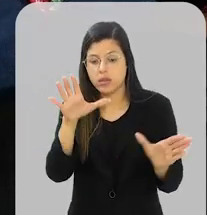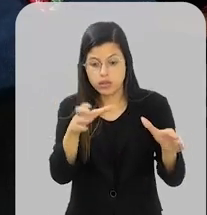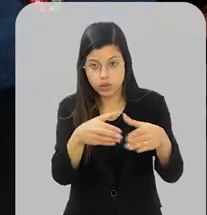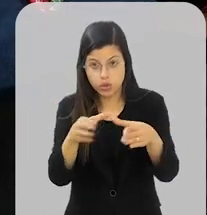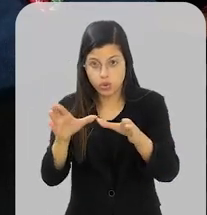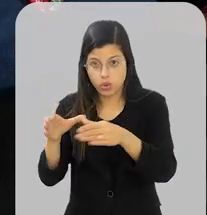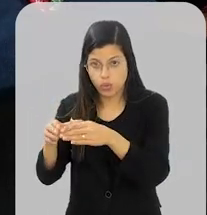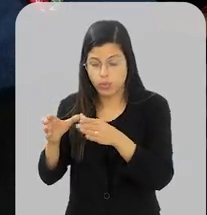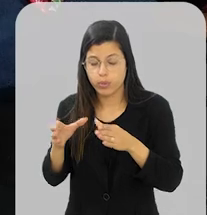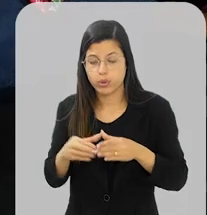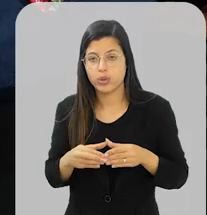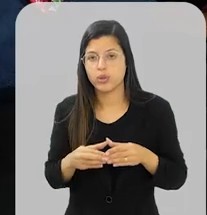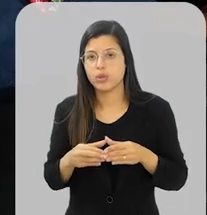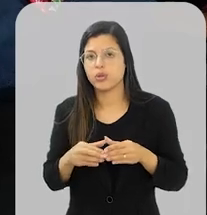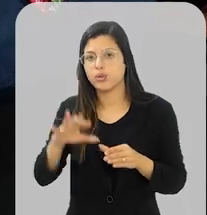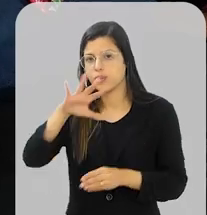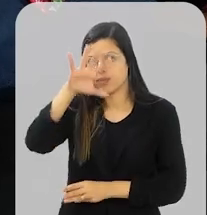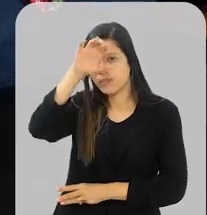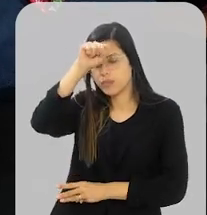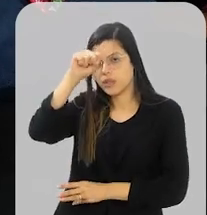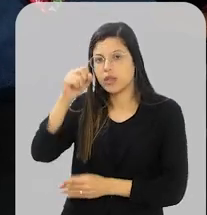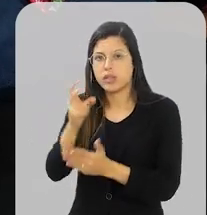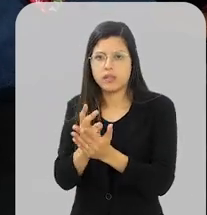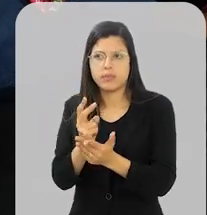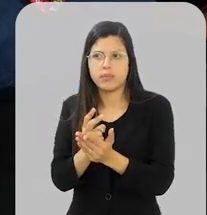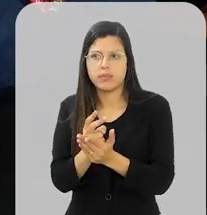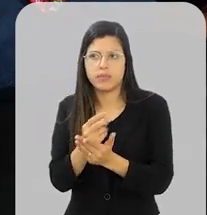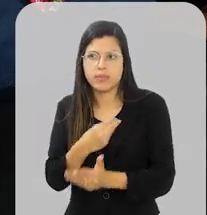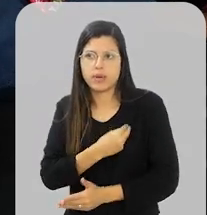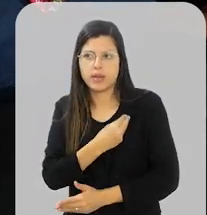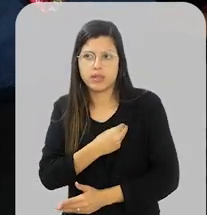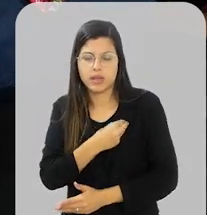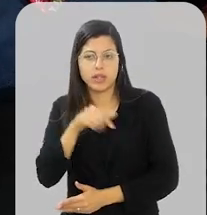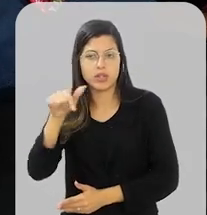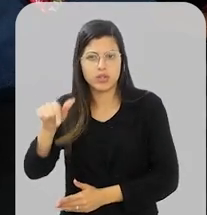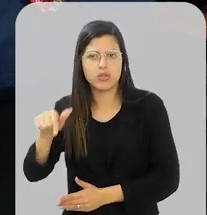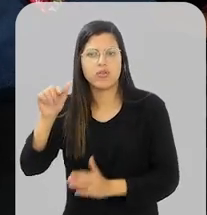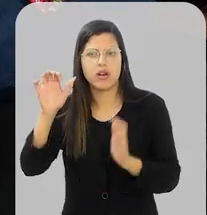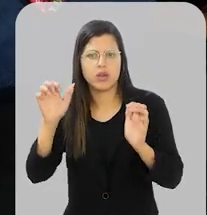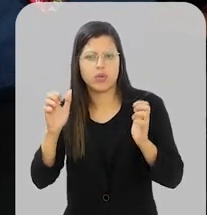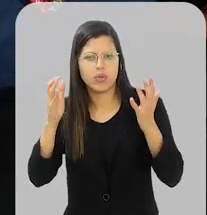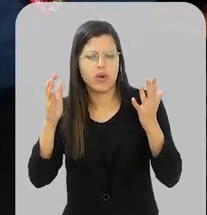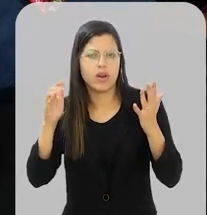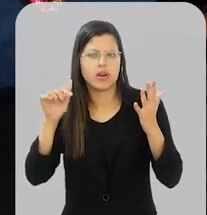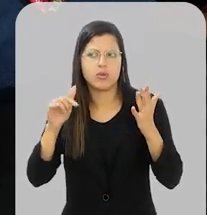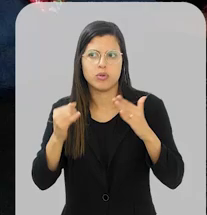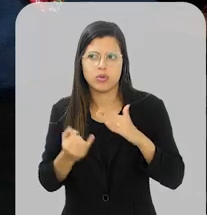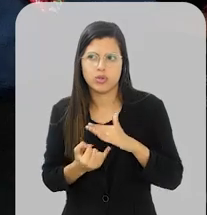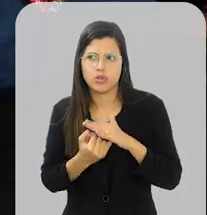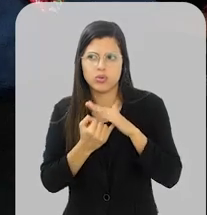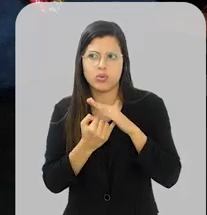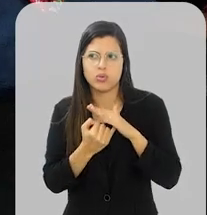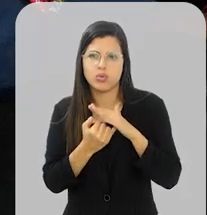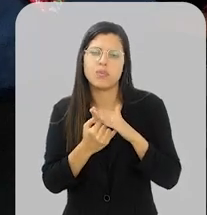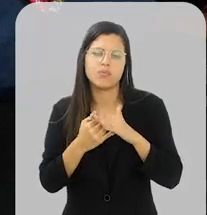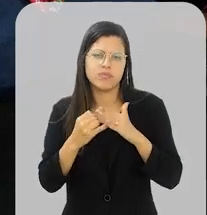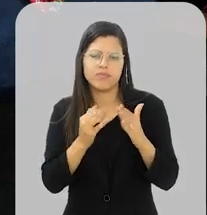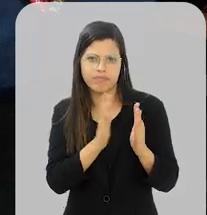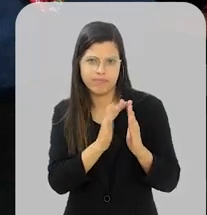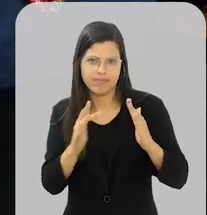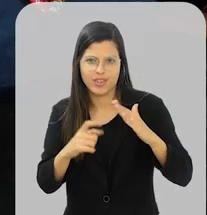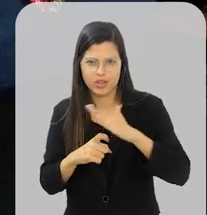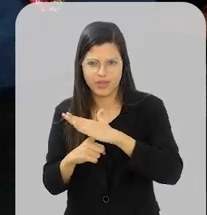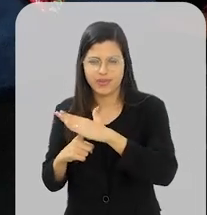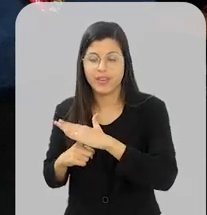e essas casas de Umbanda que estão sempre presentes lá no Instituto Expo Religião durante a nossa